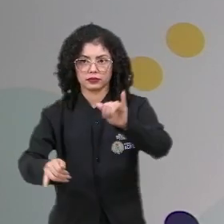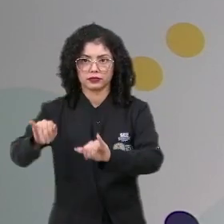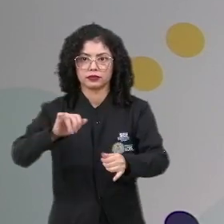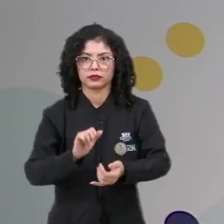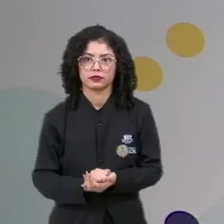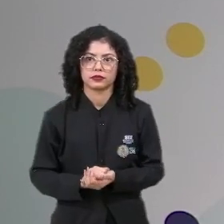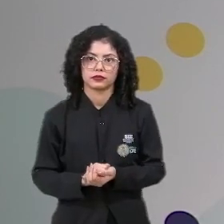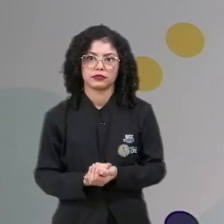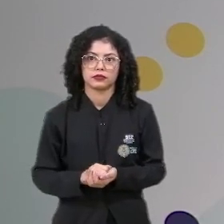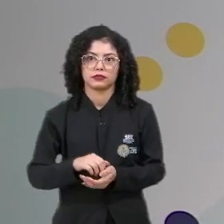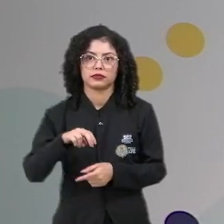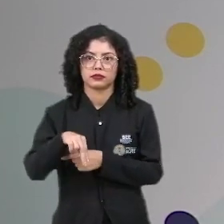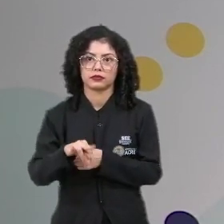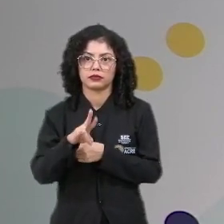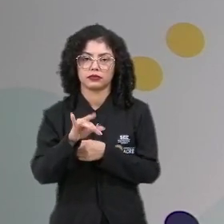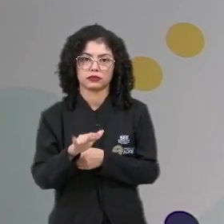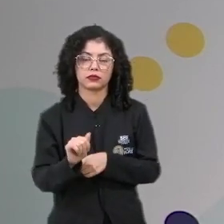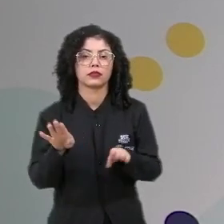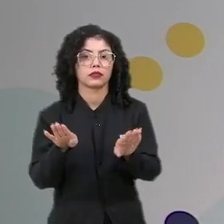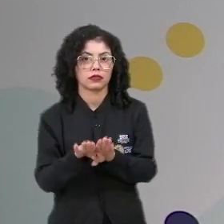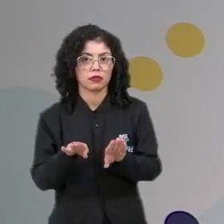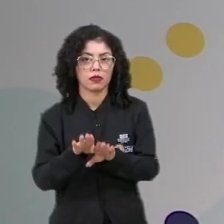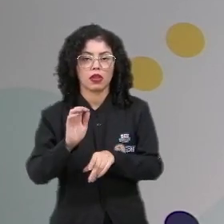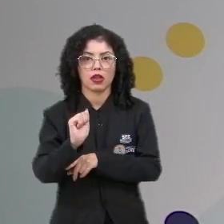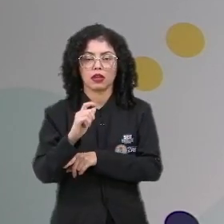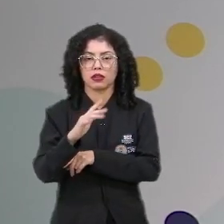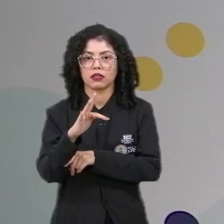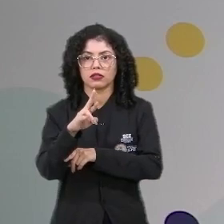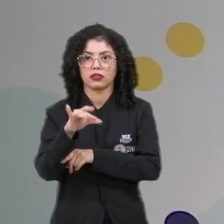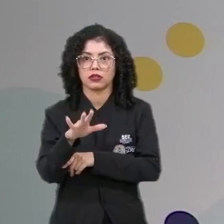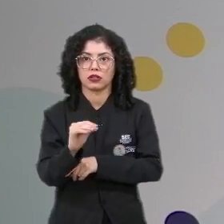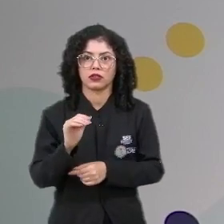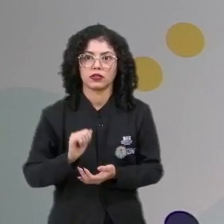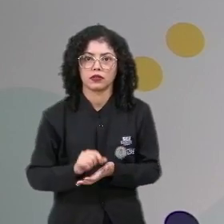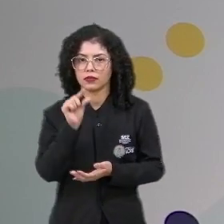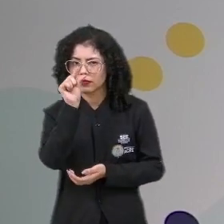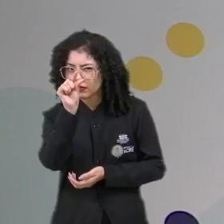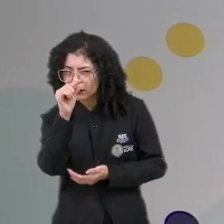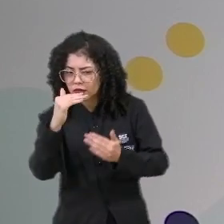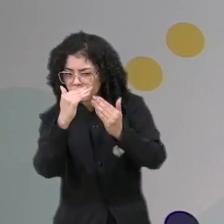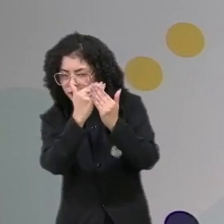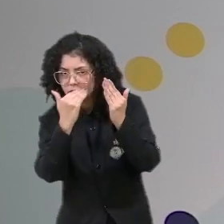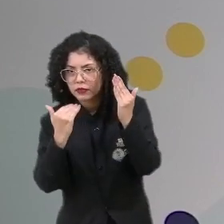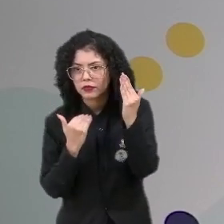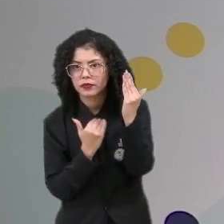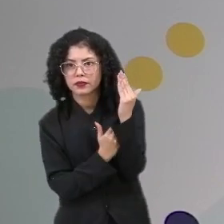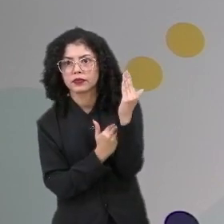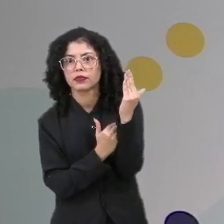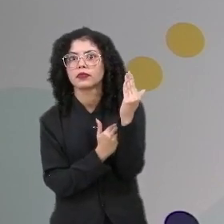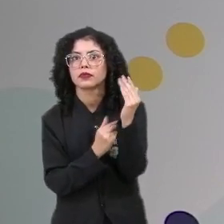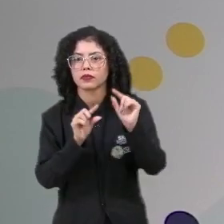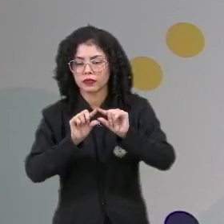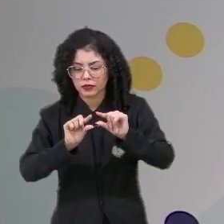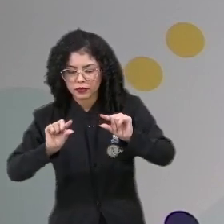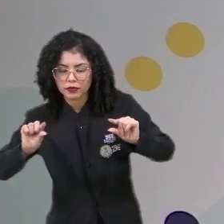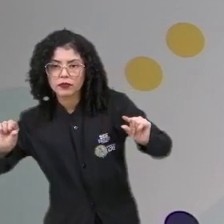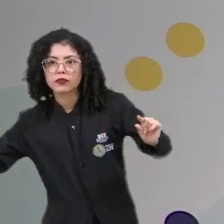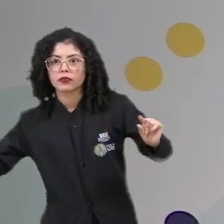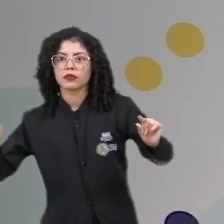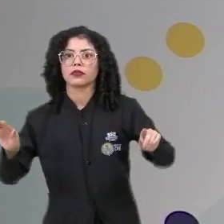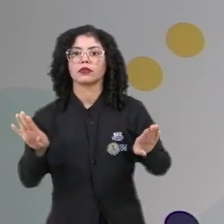os lantanídeos e os actinídeos, tá? Que ela fica ali um pouquinho abaixo da tabela periódica, mas que